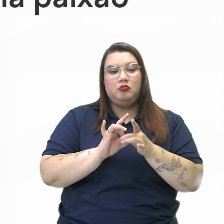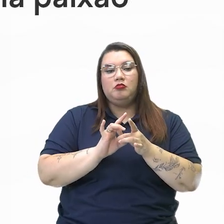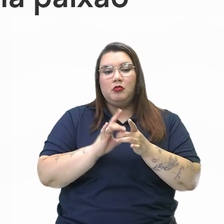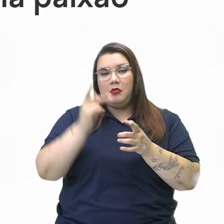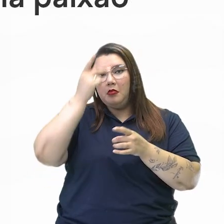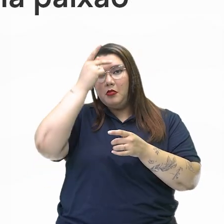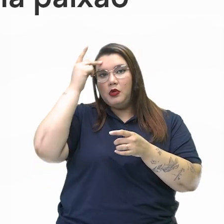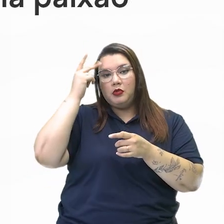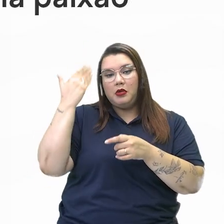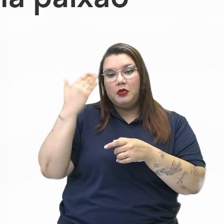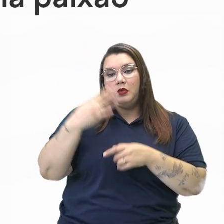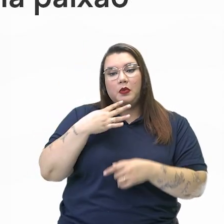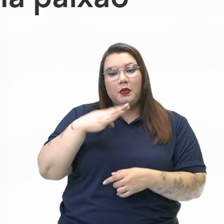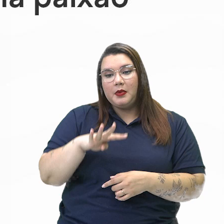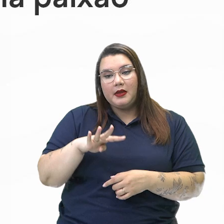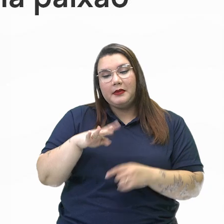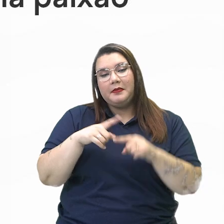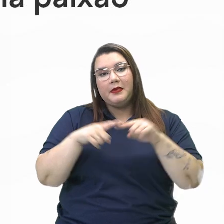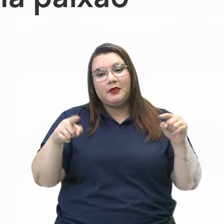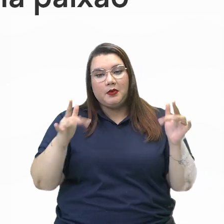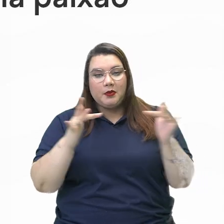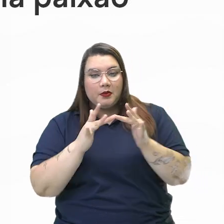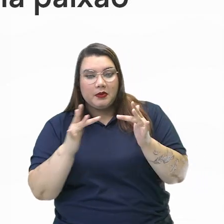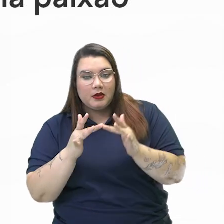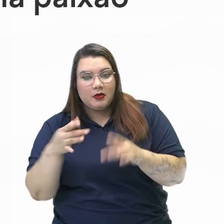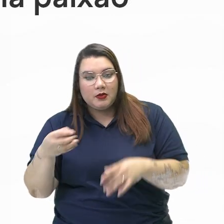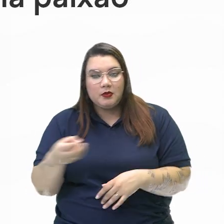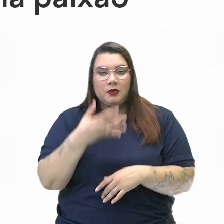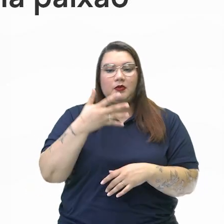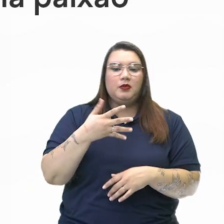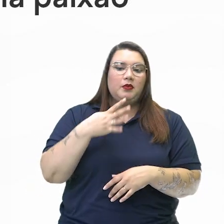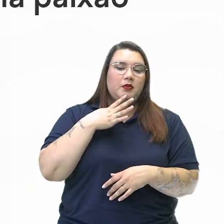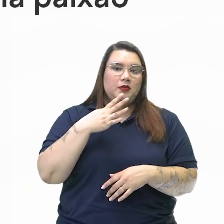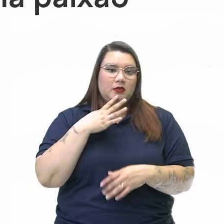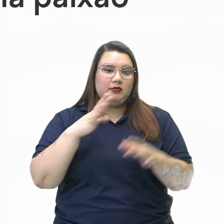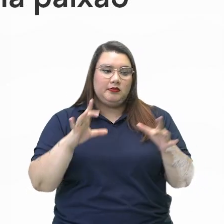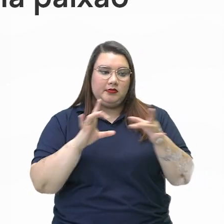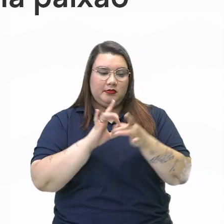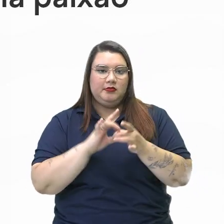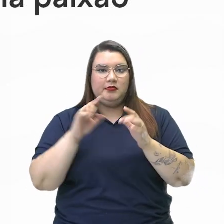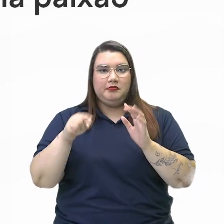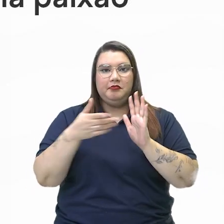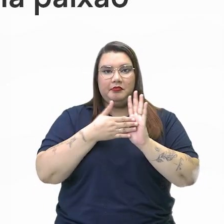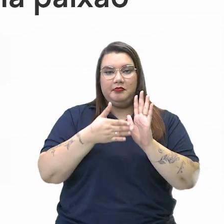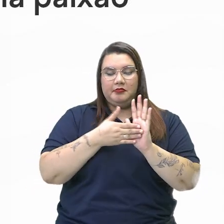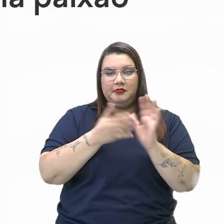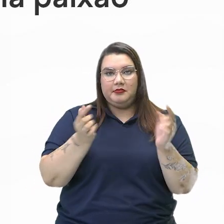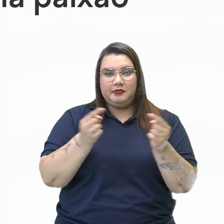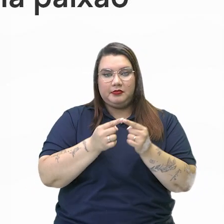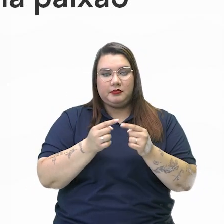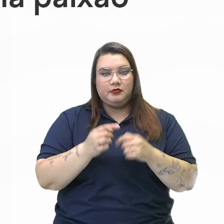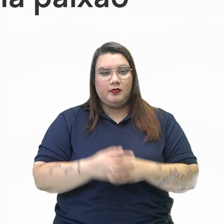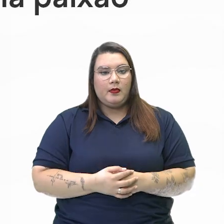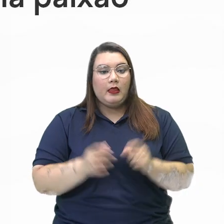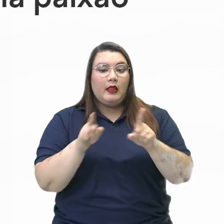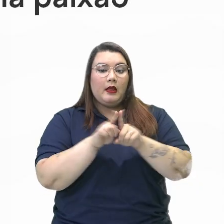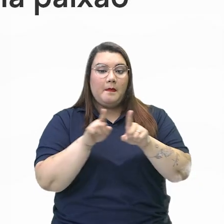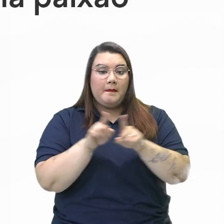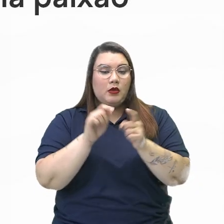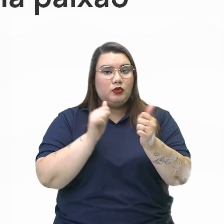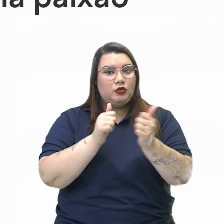conheciam passam a se conhecer, passam a se unir justamente nesse propósito em comum. E também o esporte ele